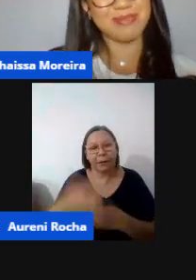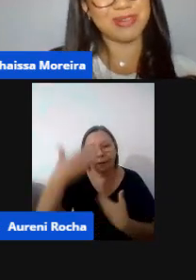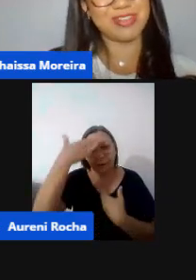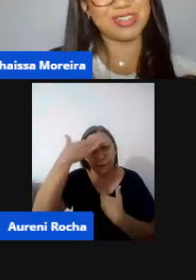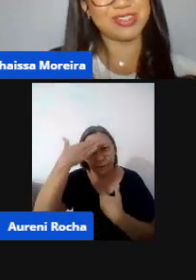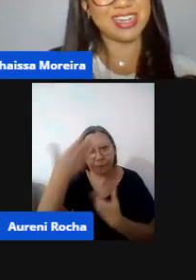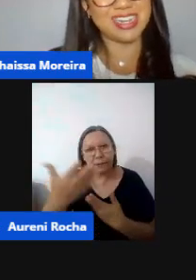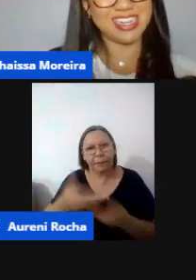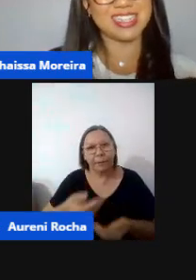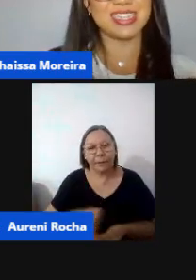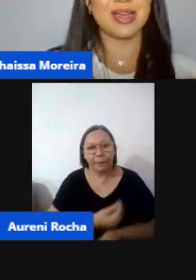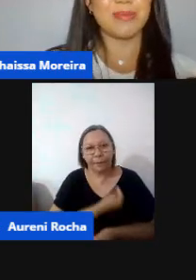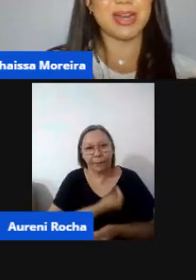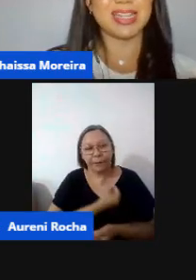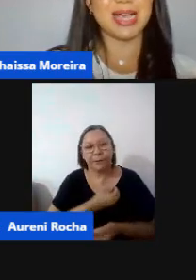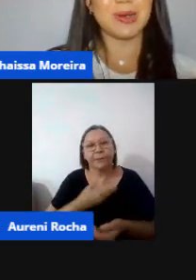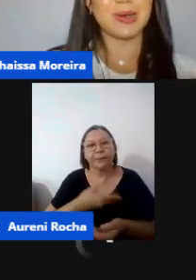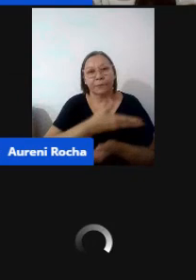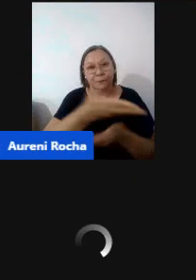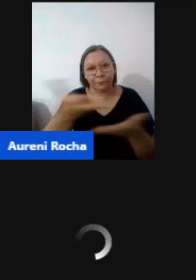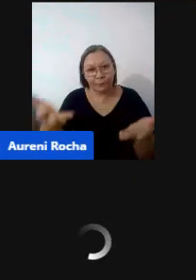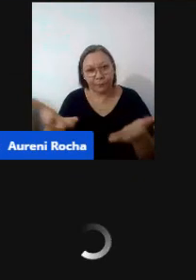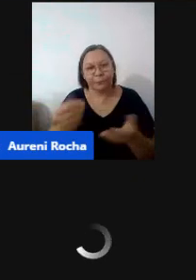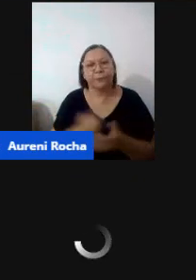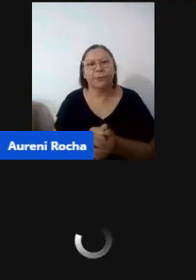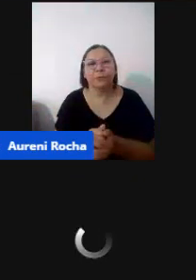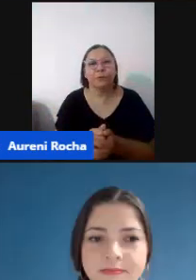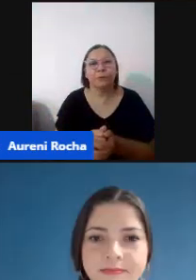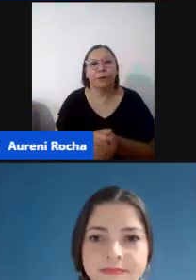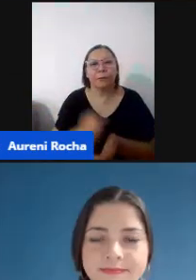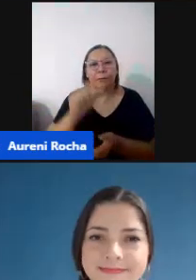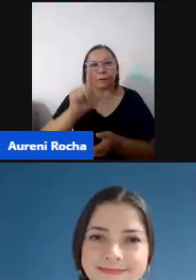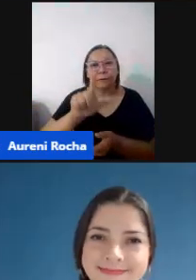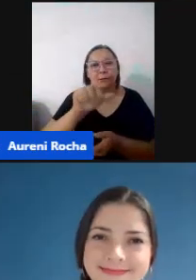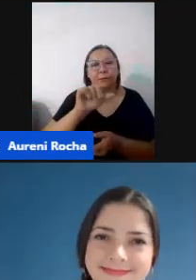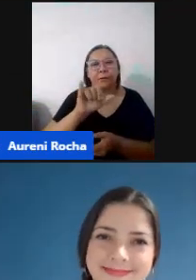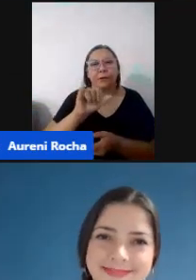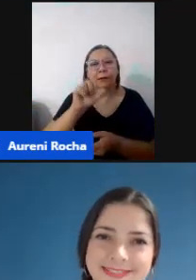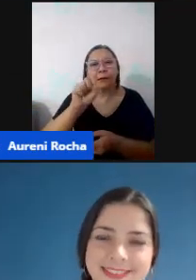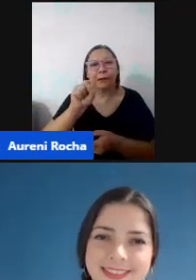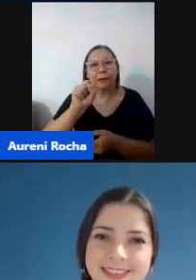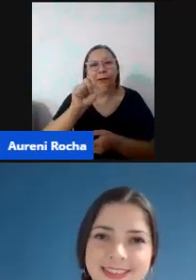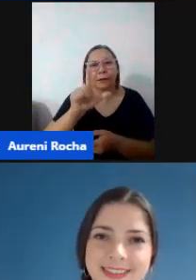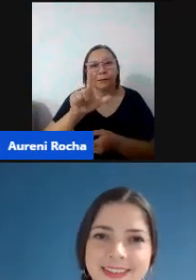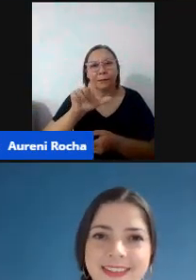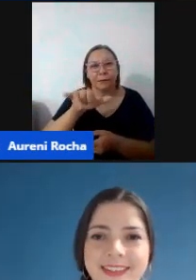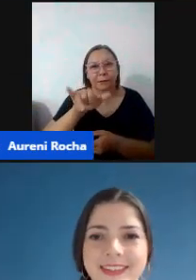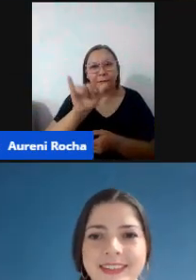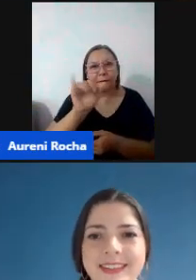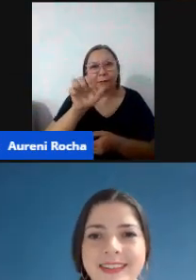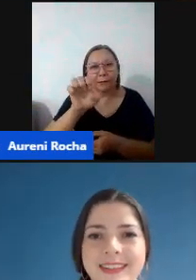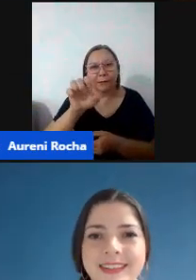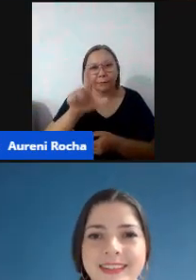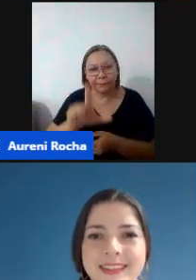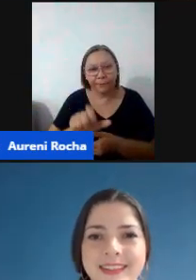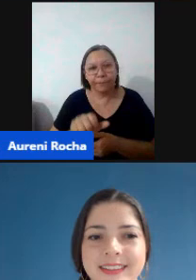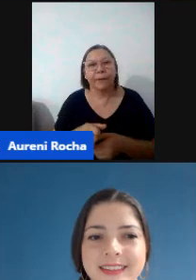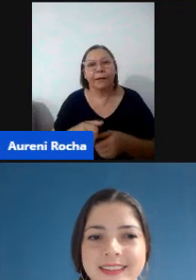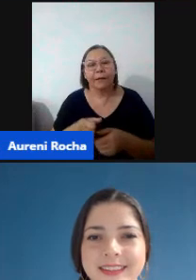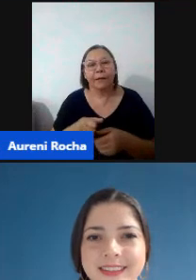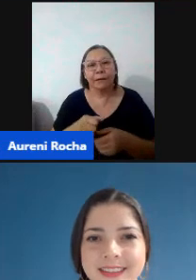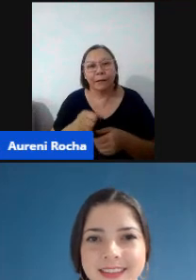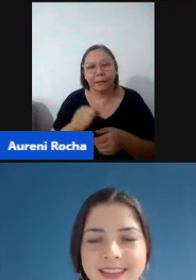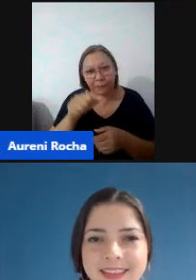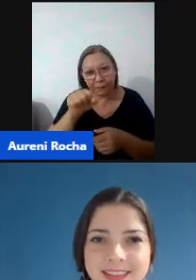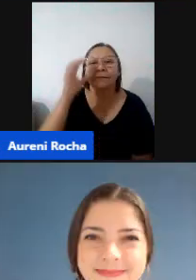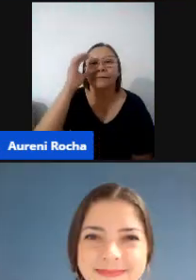chamar aqui a professora Liz para dar continuidade e para dar os recados finais, ok? Obrigado, pessoal.